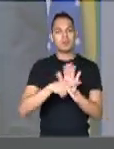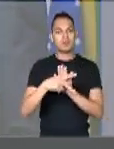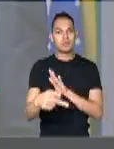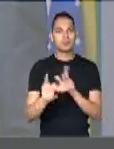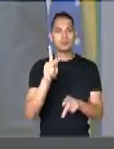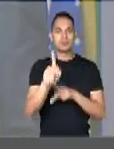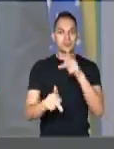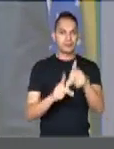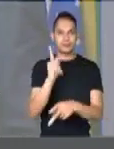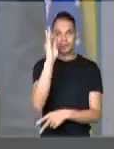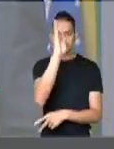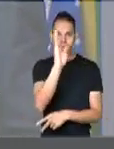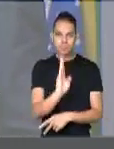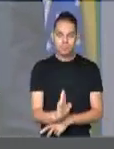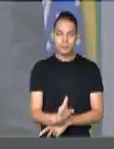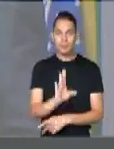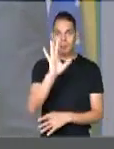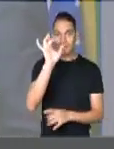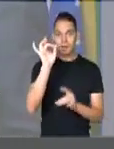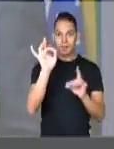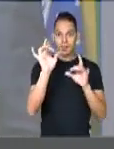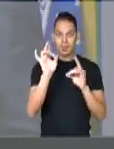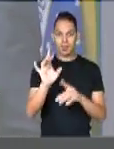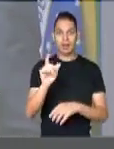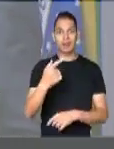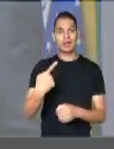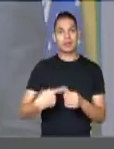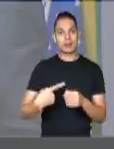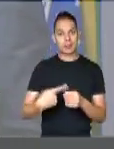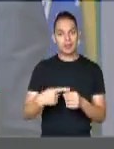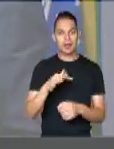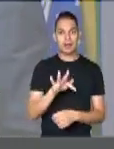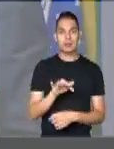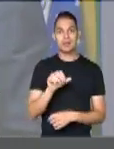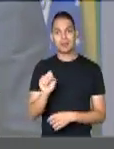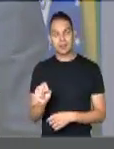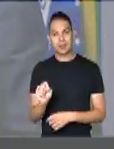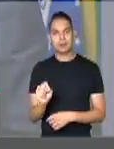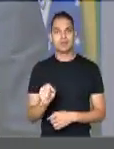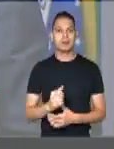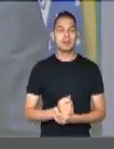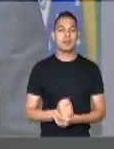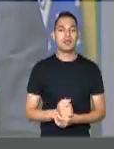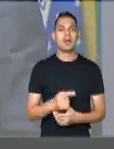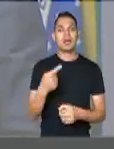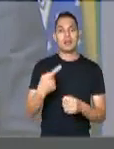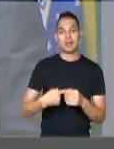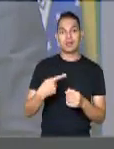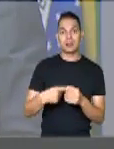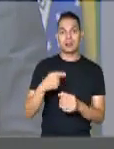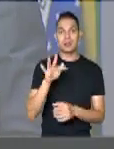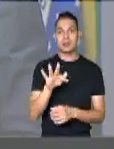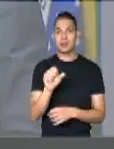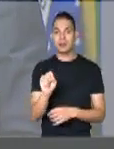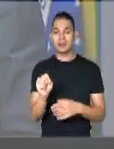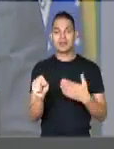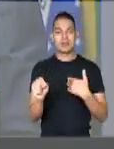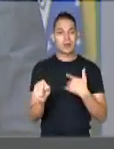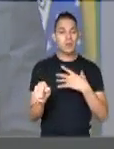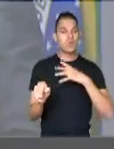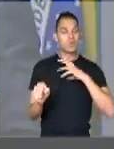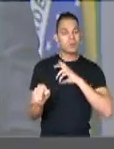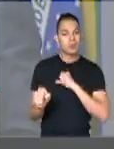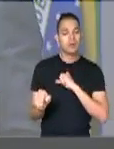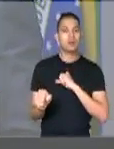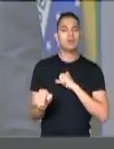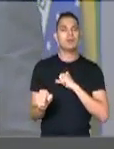brasileiro. E muito especialmente com relação à nossa cidade, Feira de Santana. Essa cidade que eu amo, que